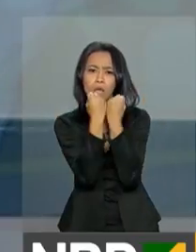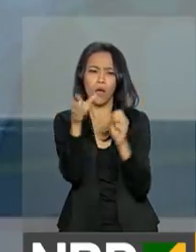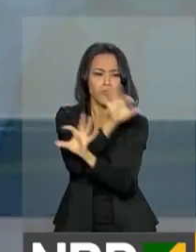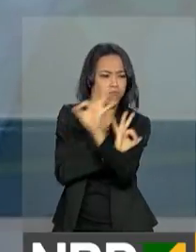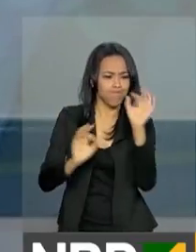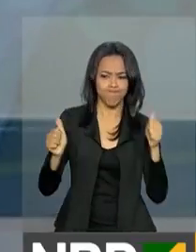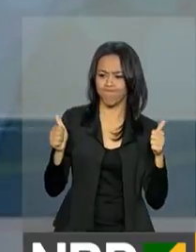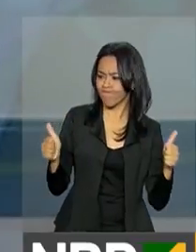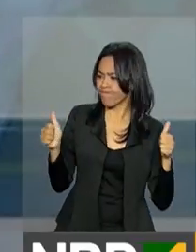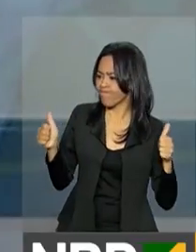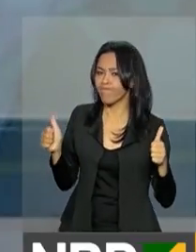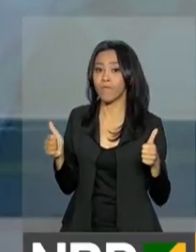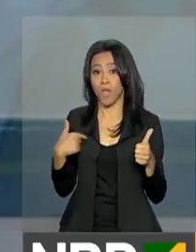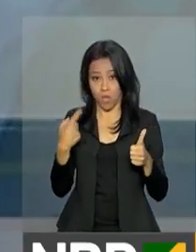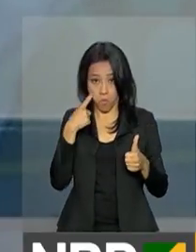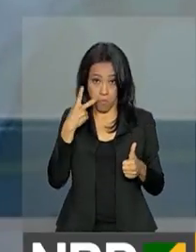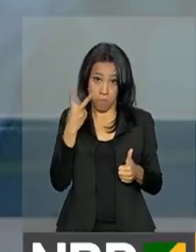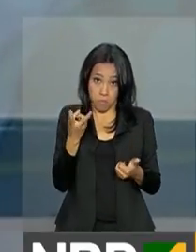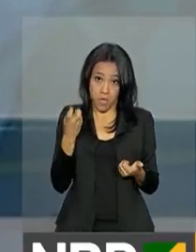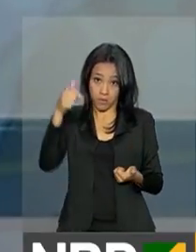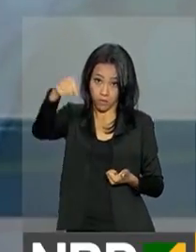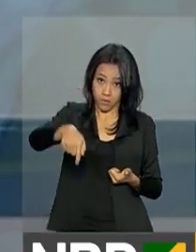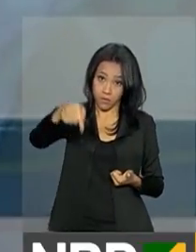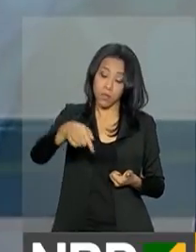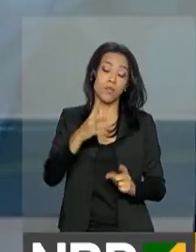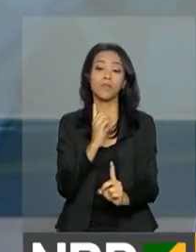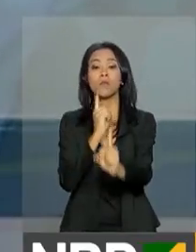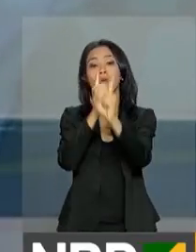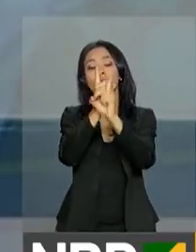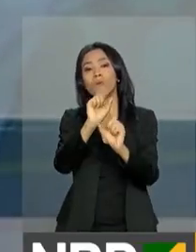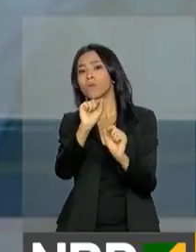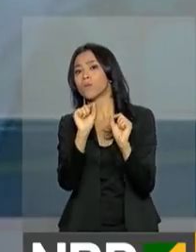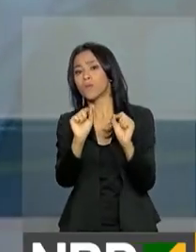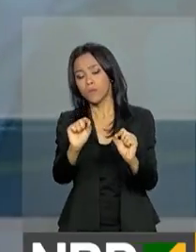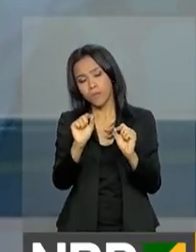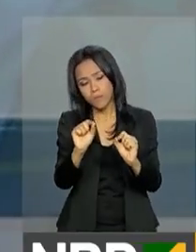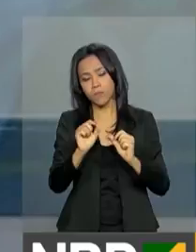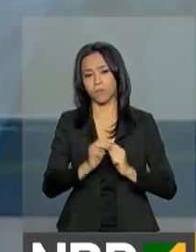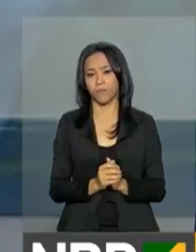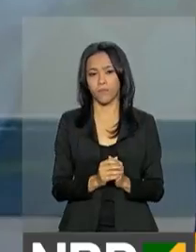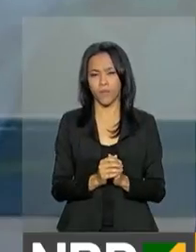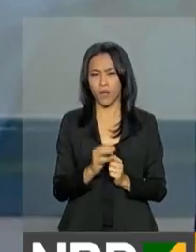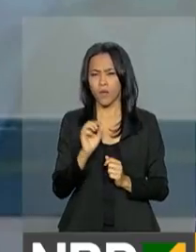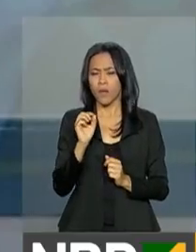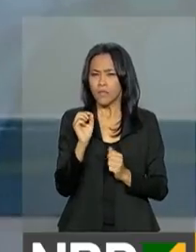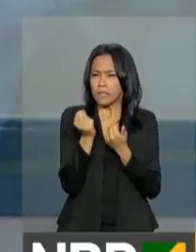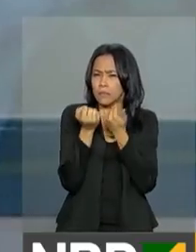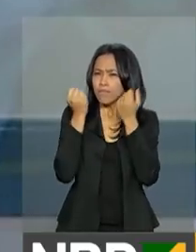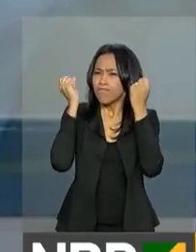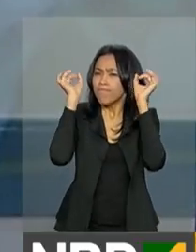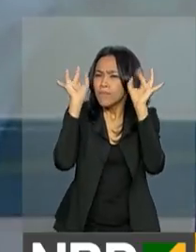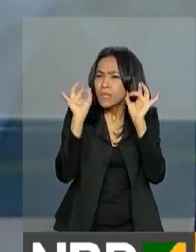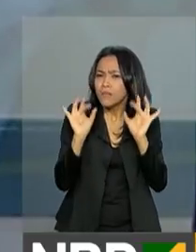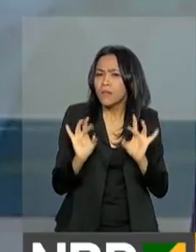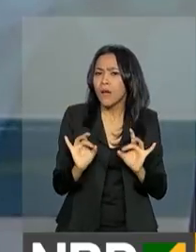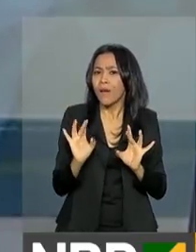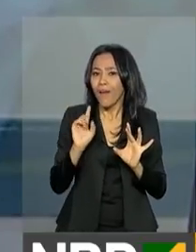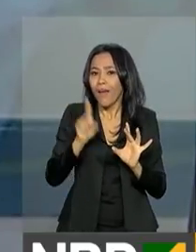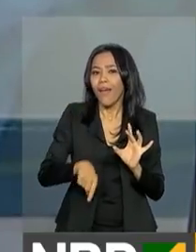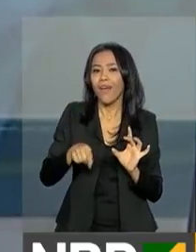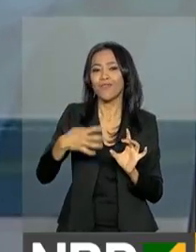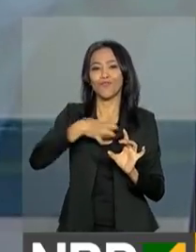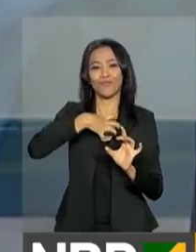há, neste encontro, um ressalto, uma saliência especialíssima para a